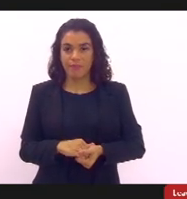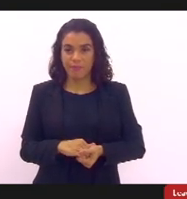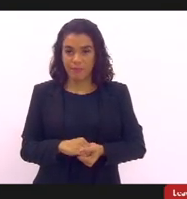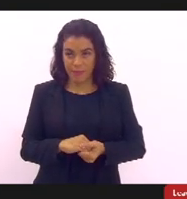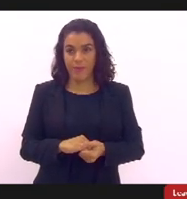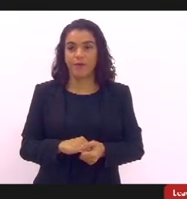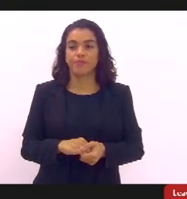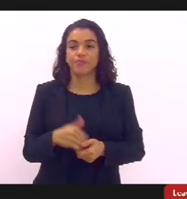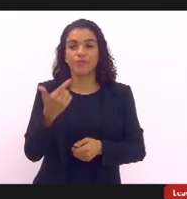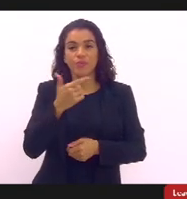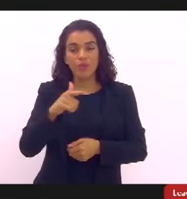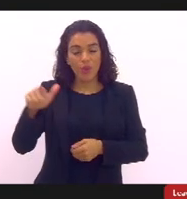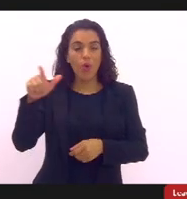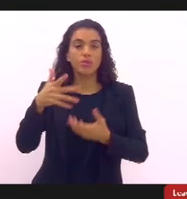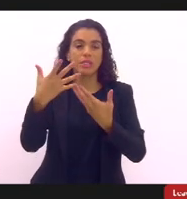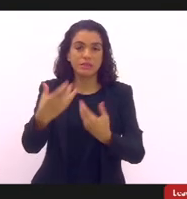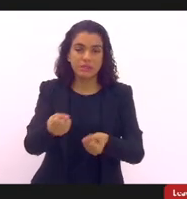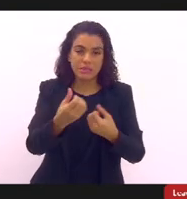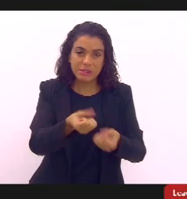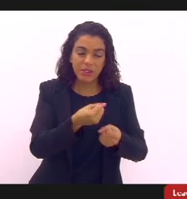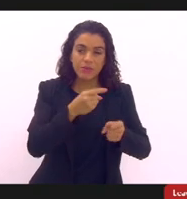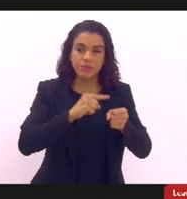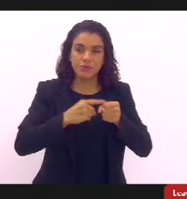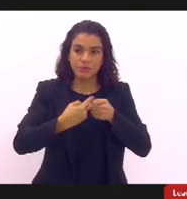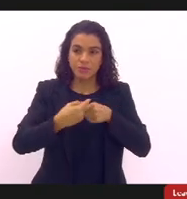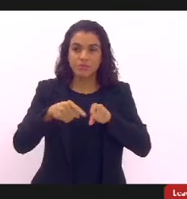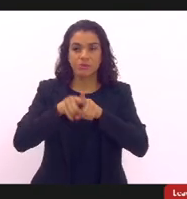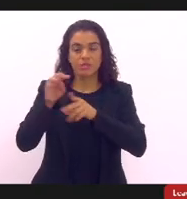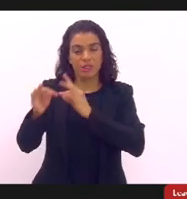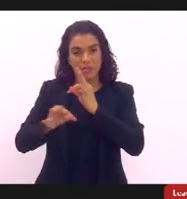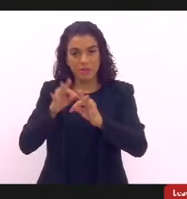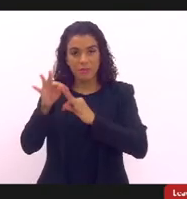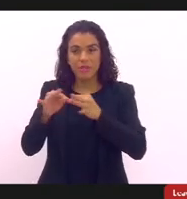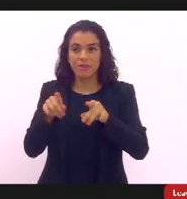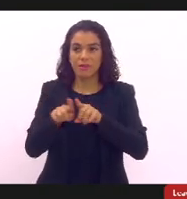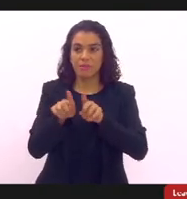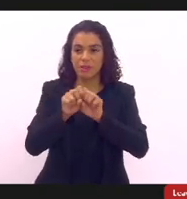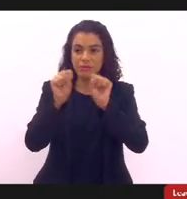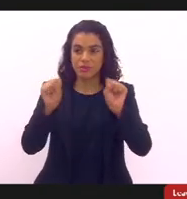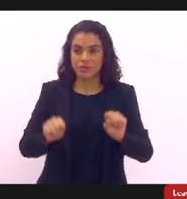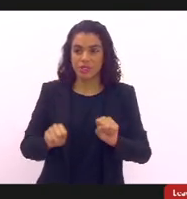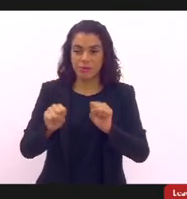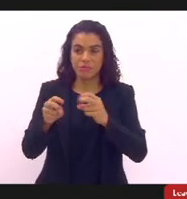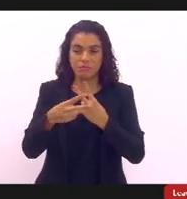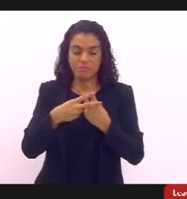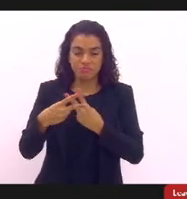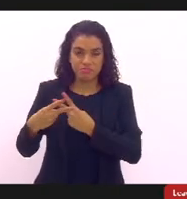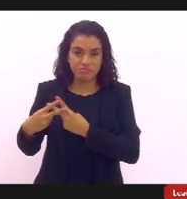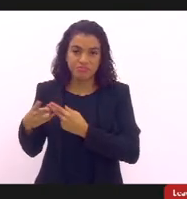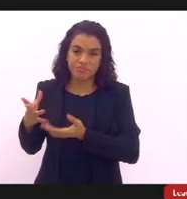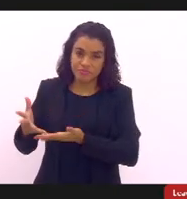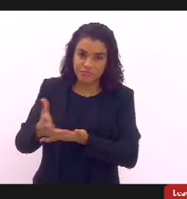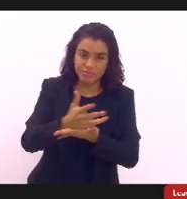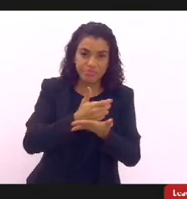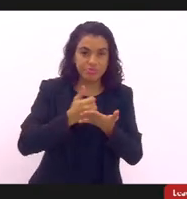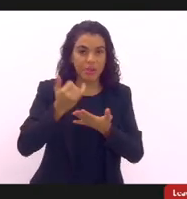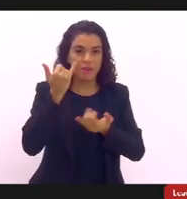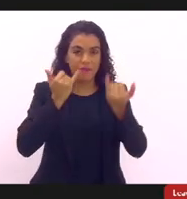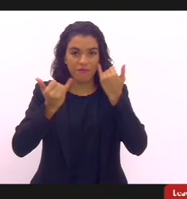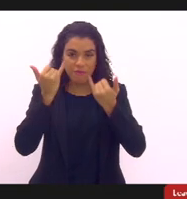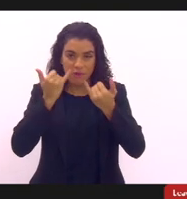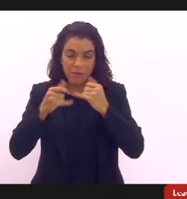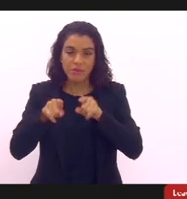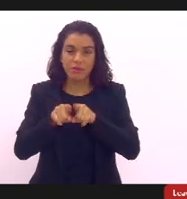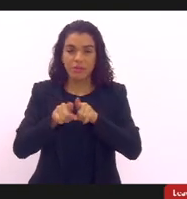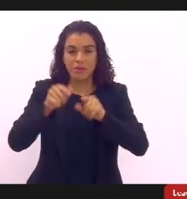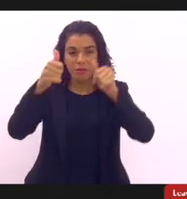Ainda que outra adesão, tratamento, então tem essa discussão, isso apareceu nesse levantamento, nesse diagnóstico,